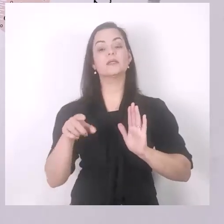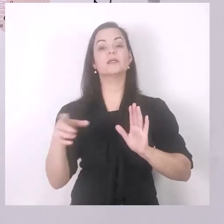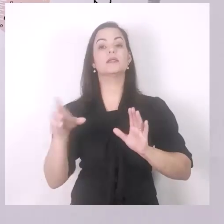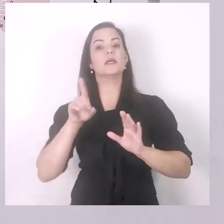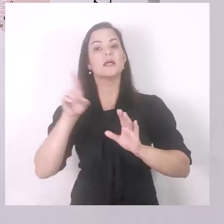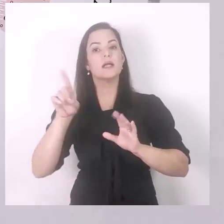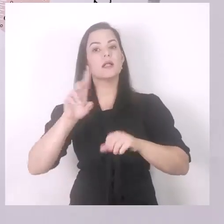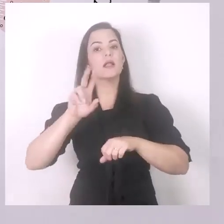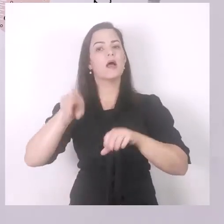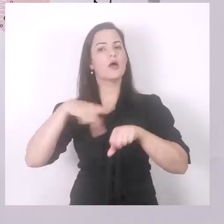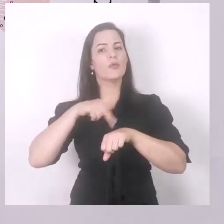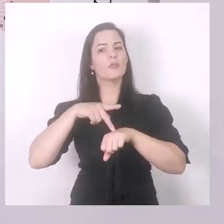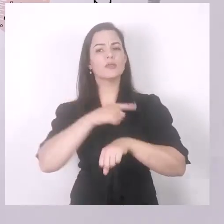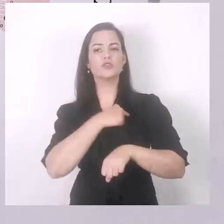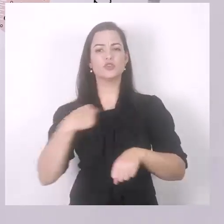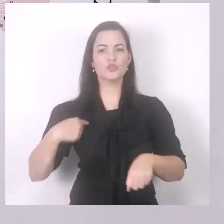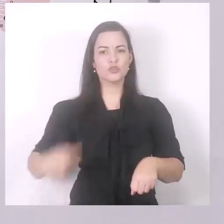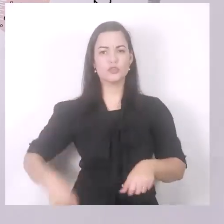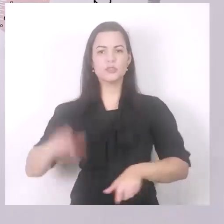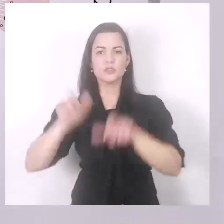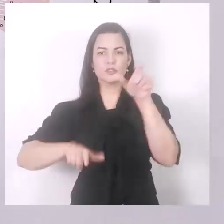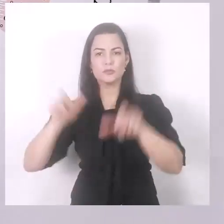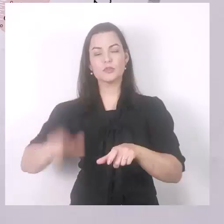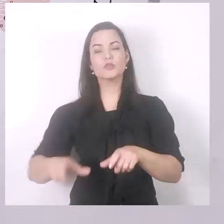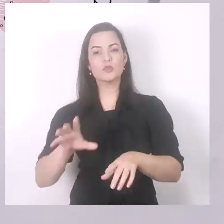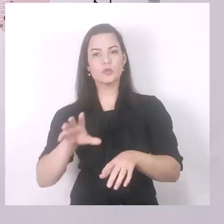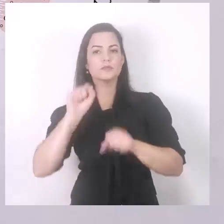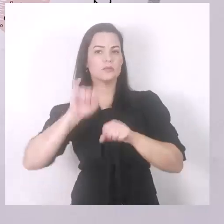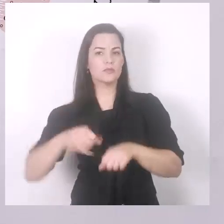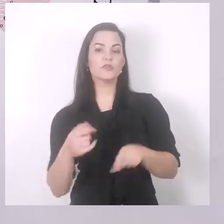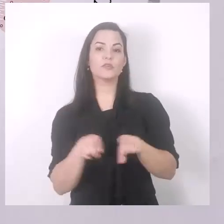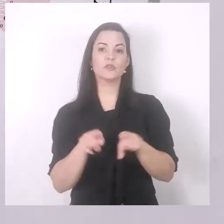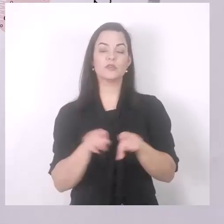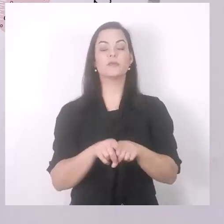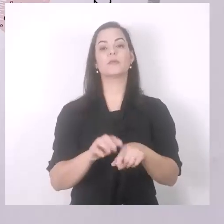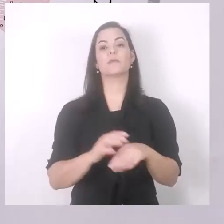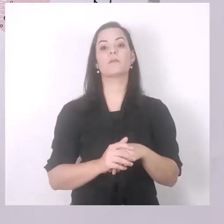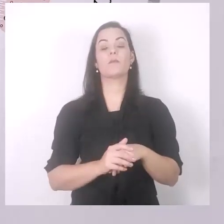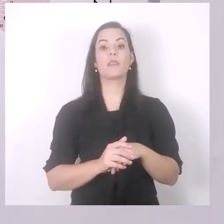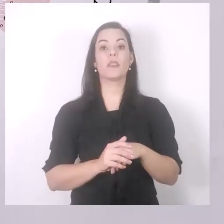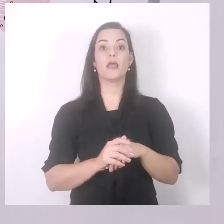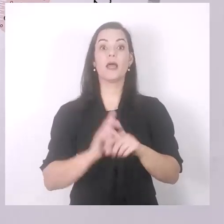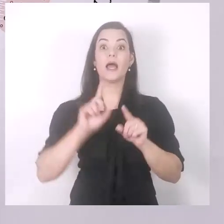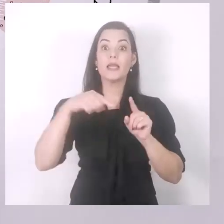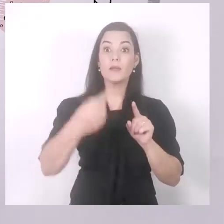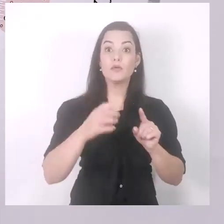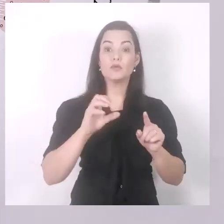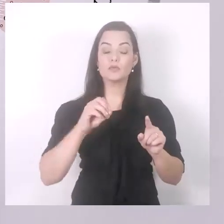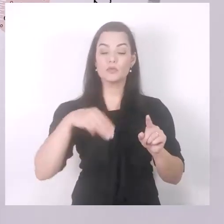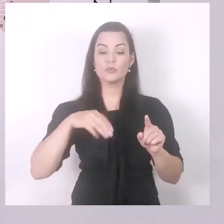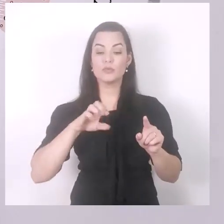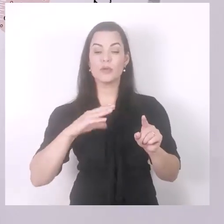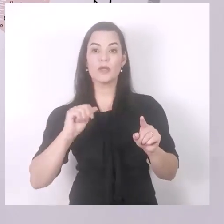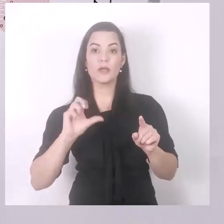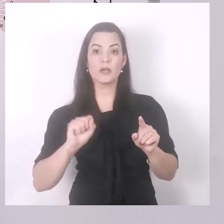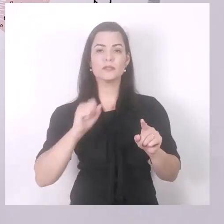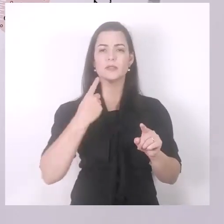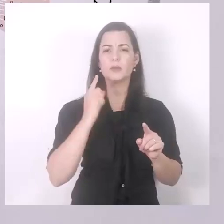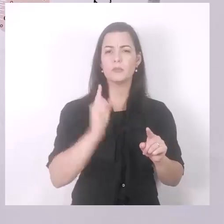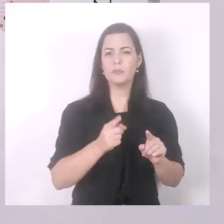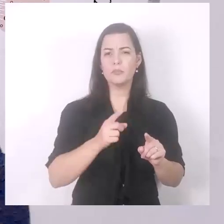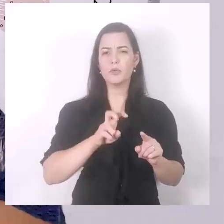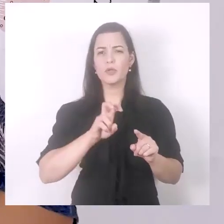anos antes de Cristo. E depois, por um povo chamado Olmecas, cerca de 1.500